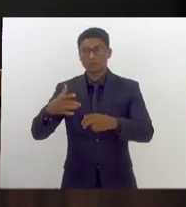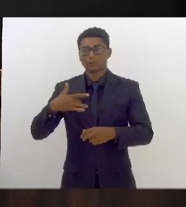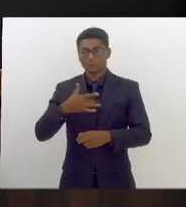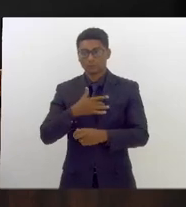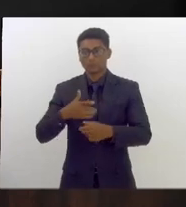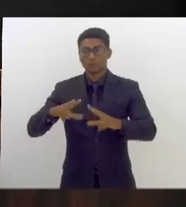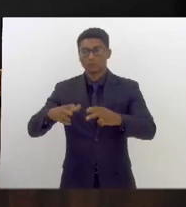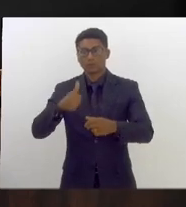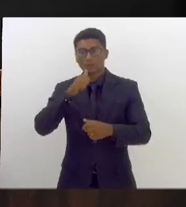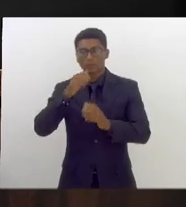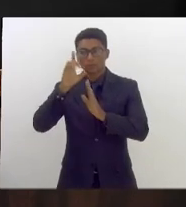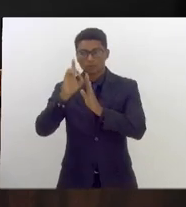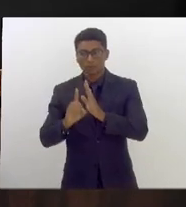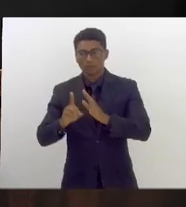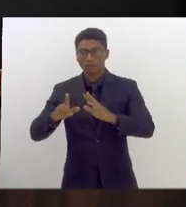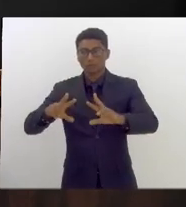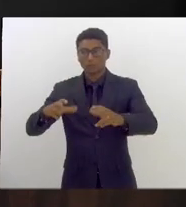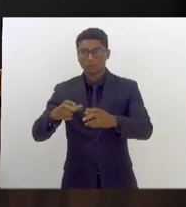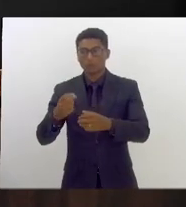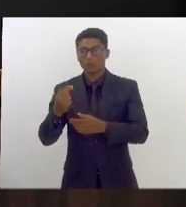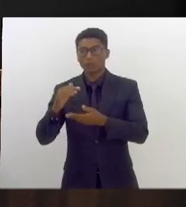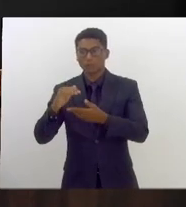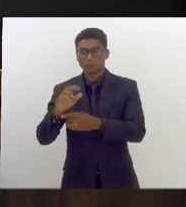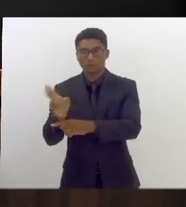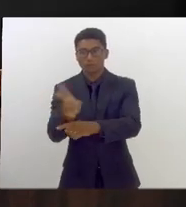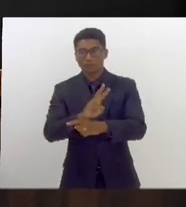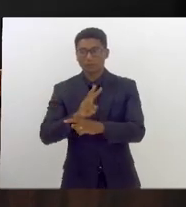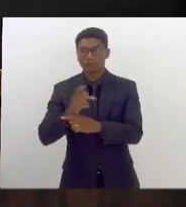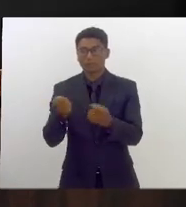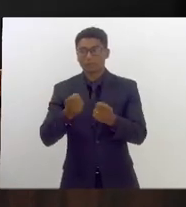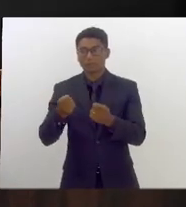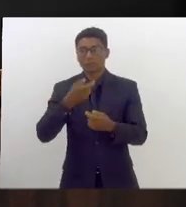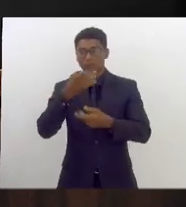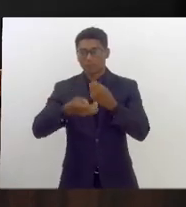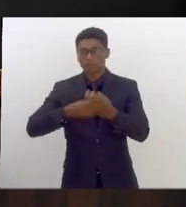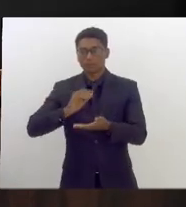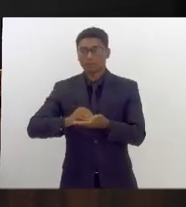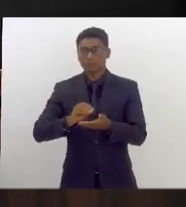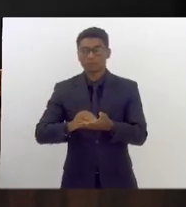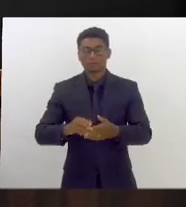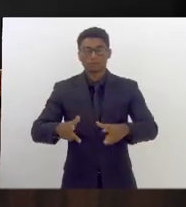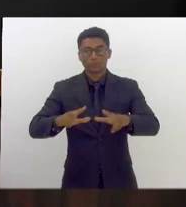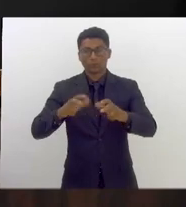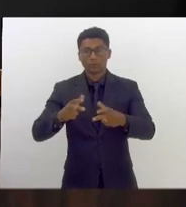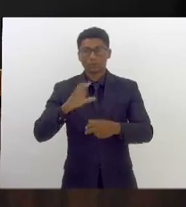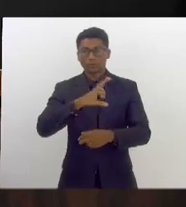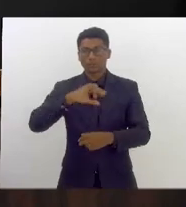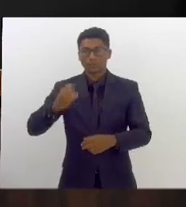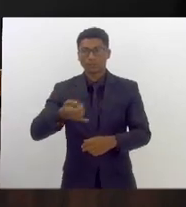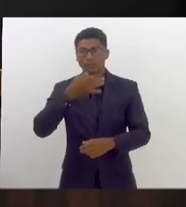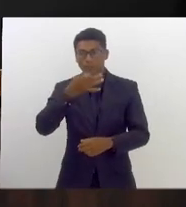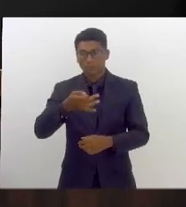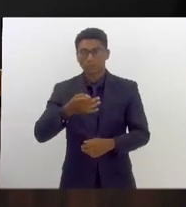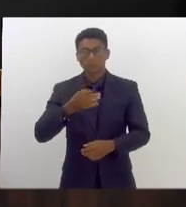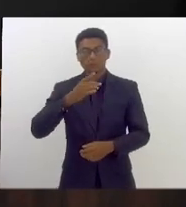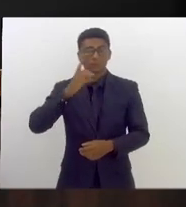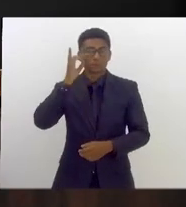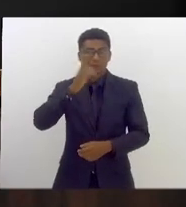do Direito da Mulher, de Orçamento, Fiscalização Financeira e Controle. Permitir parecer pela Comissão de Constituição e Justiça, deputado Luiz Paulo.